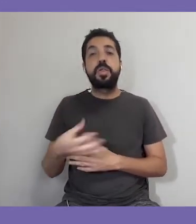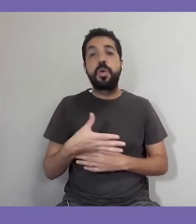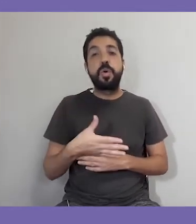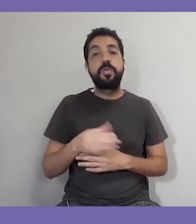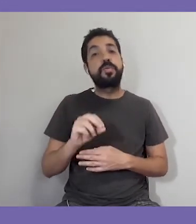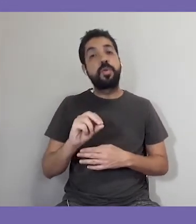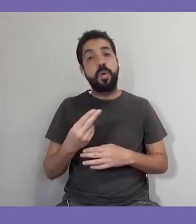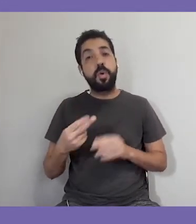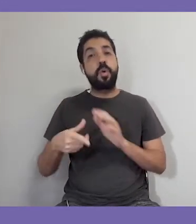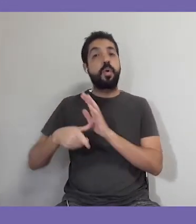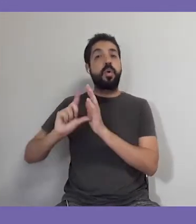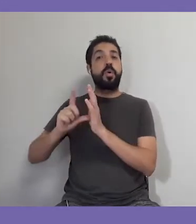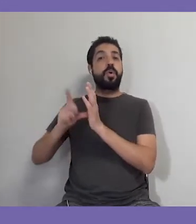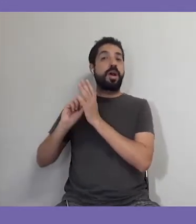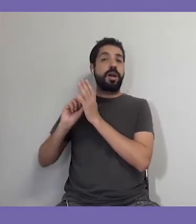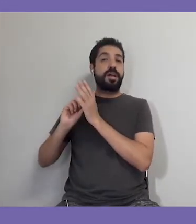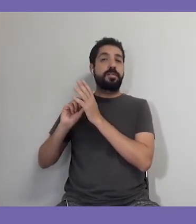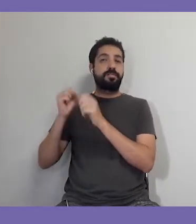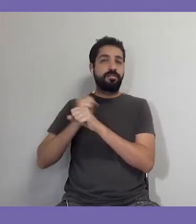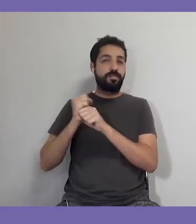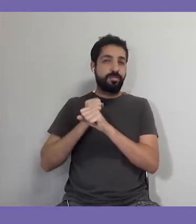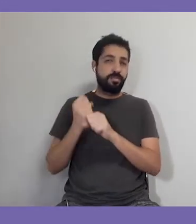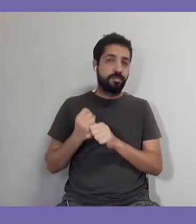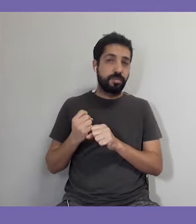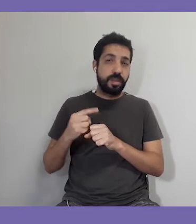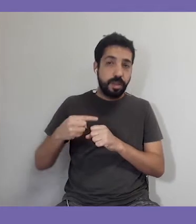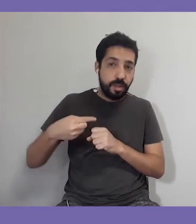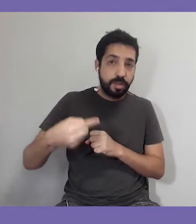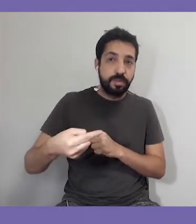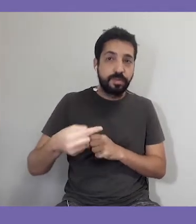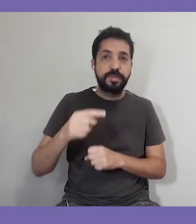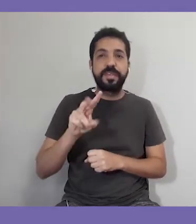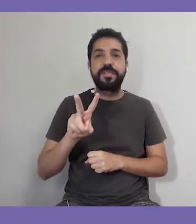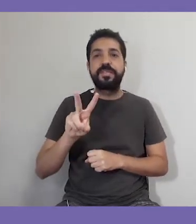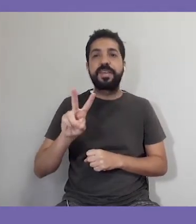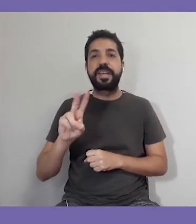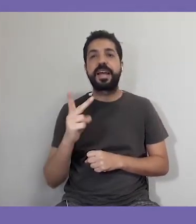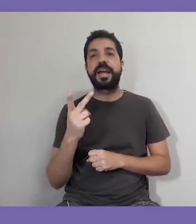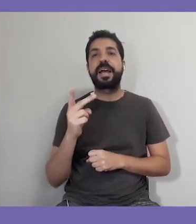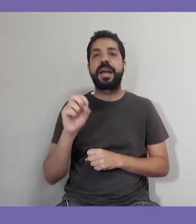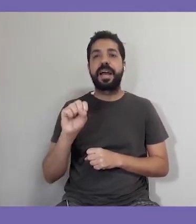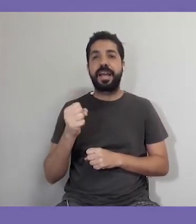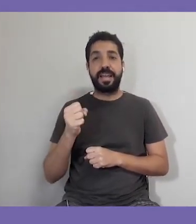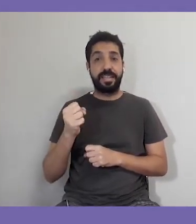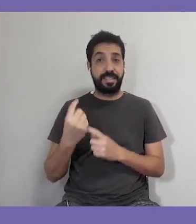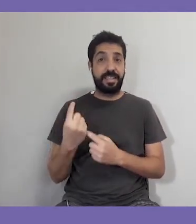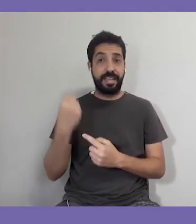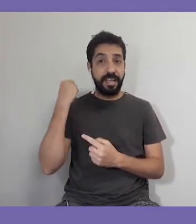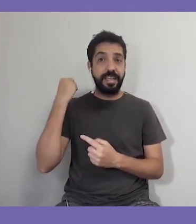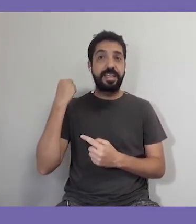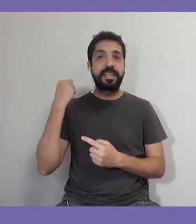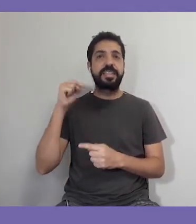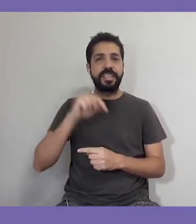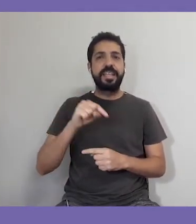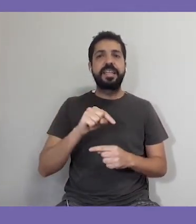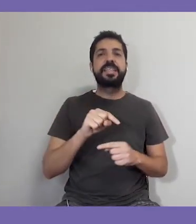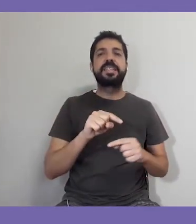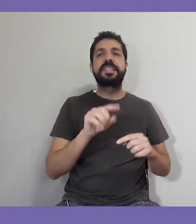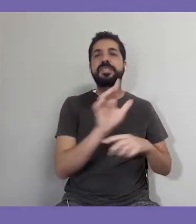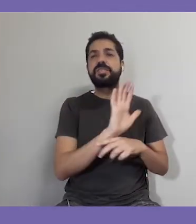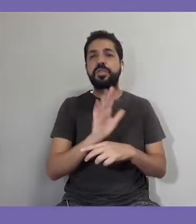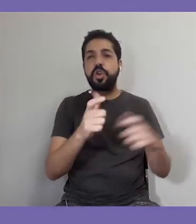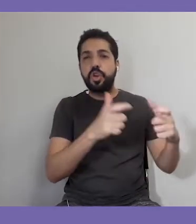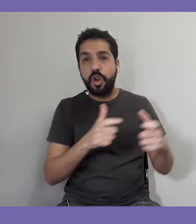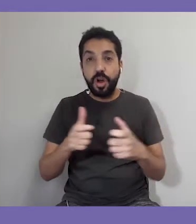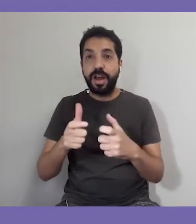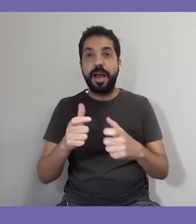e antes disso também, e décadas depois, antes do VHS, né, o cineclube é a principal forma de você ter